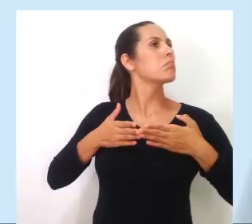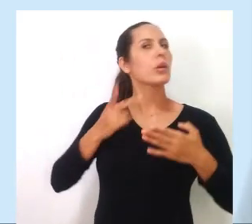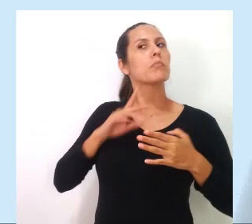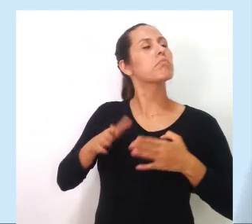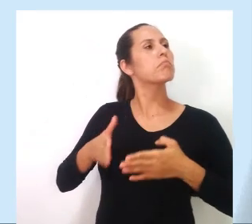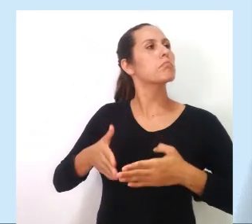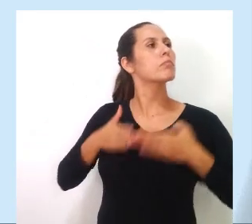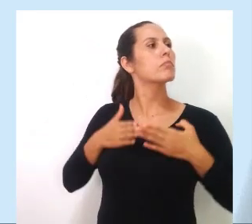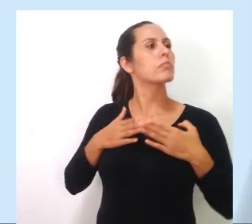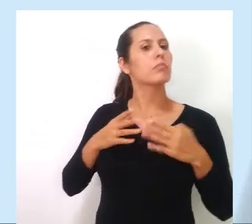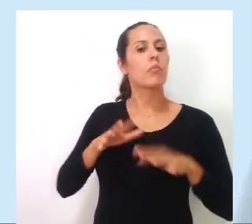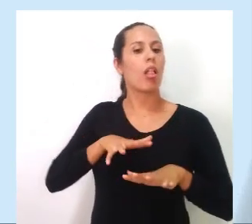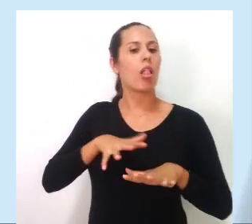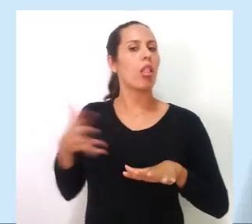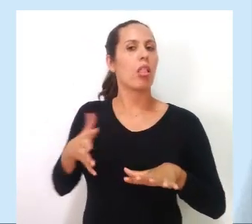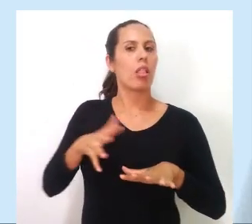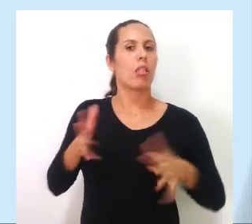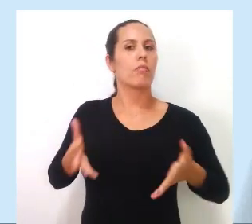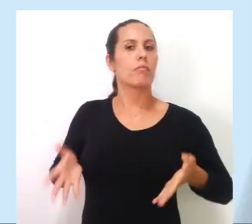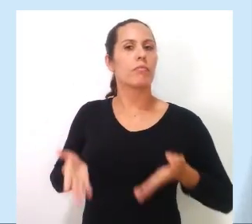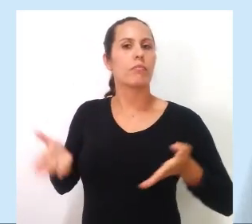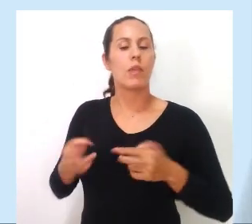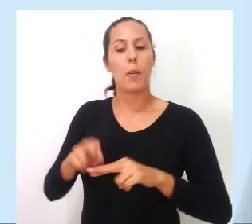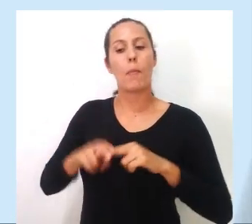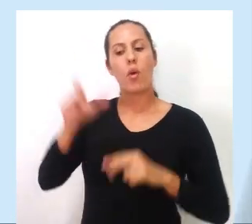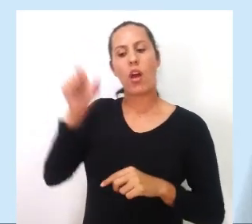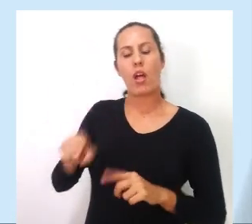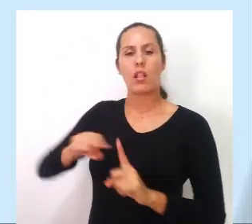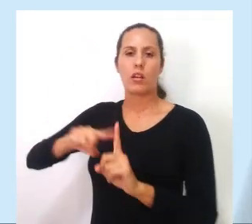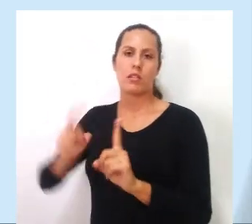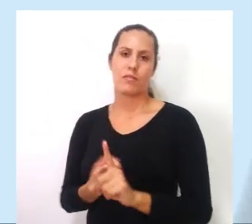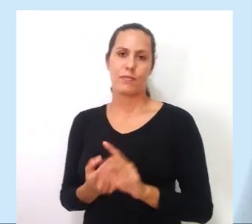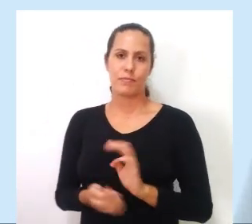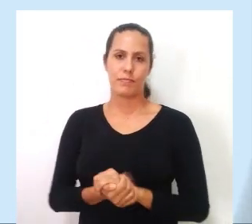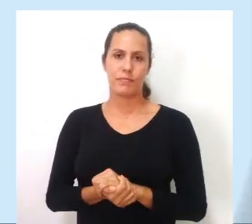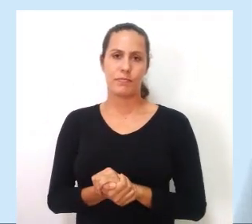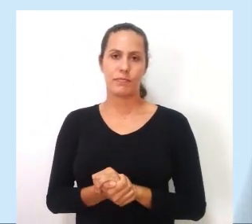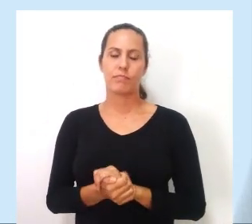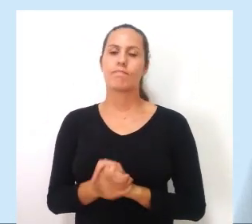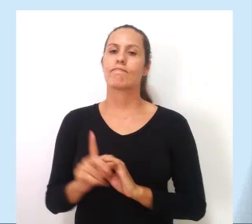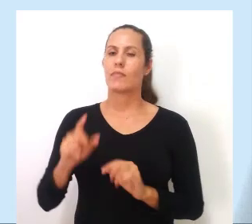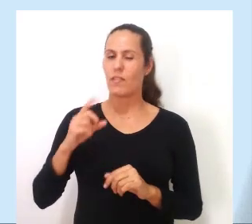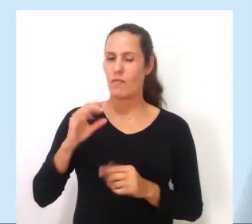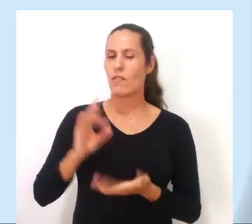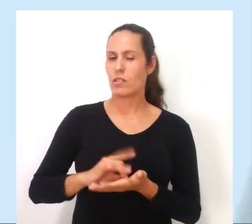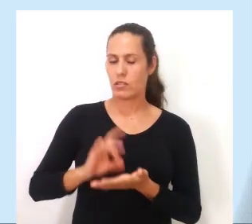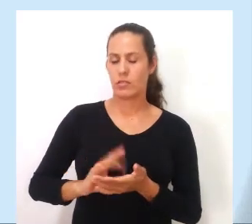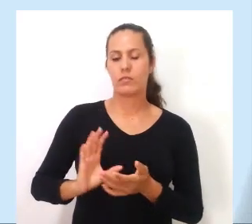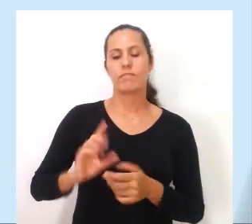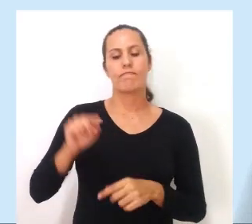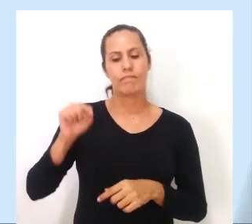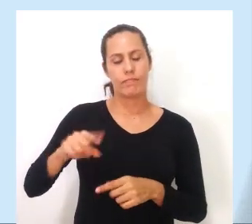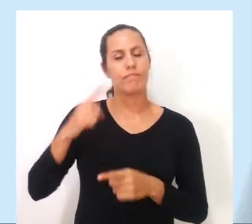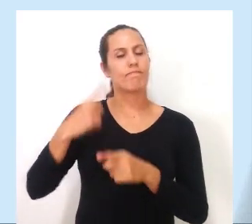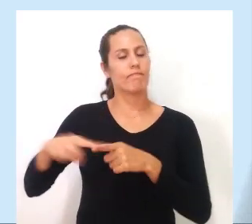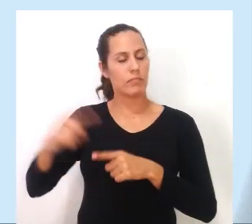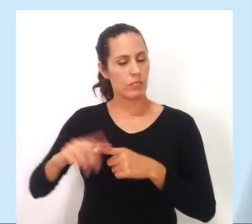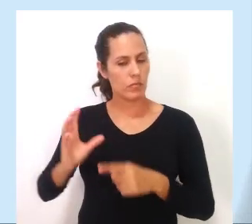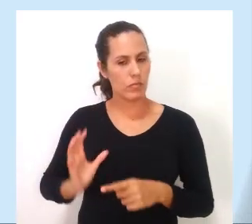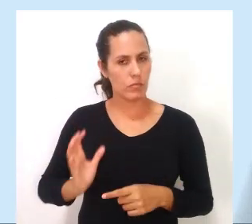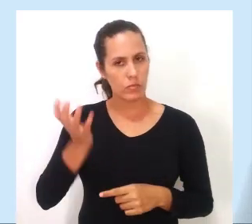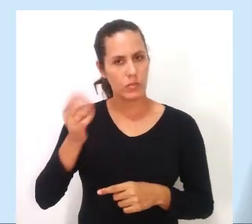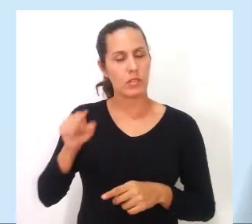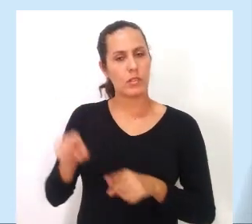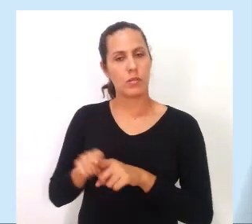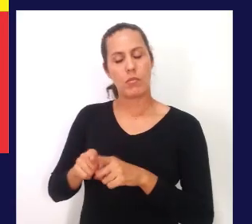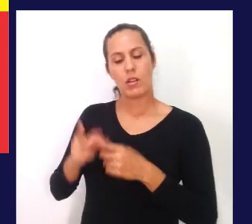afastam da adolescente, começam a excluir porque ela está grávida. Então, existe esse problema social